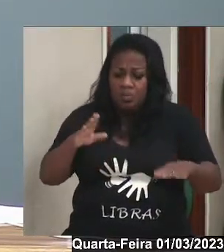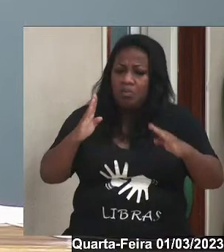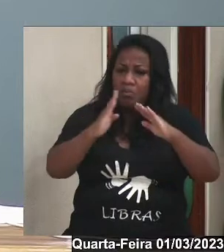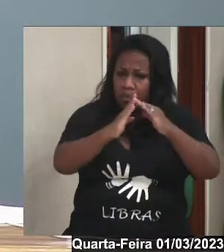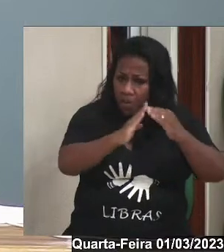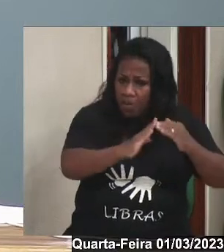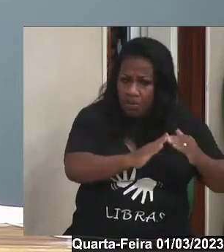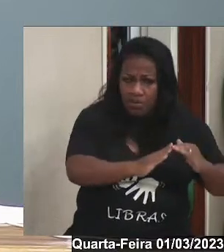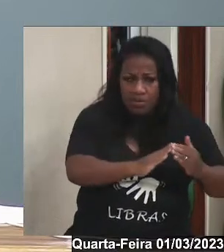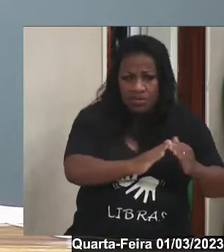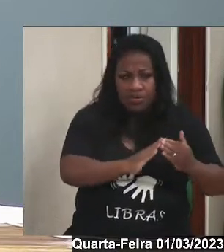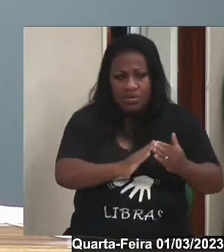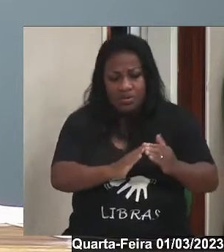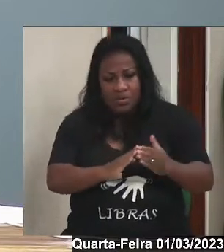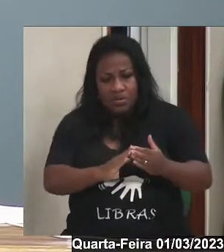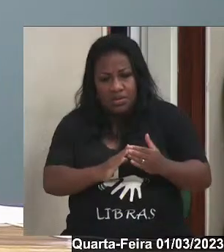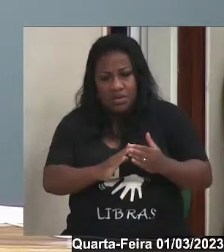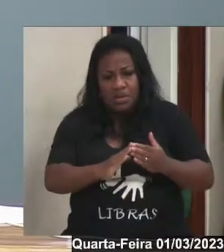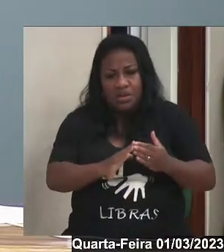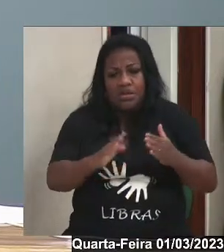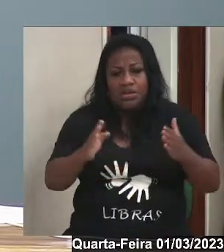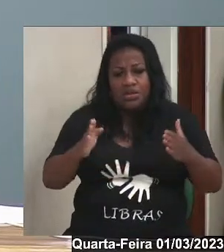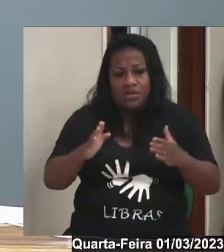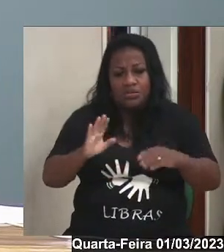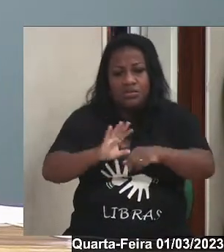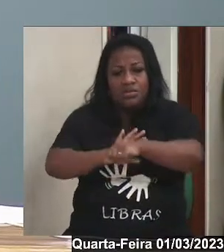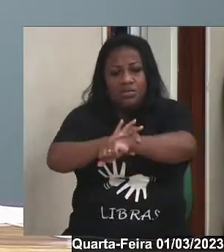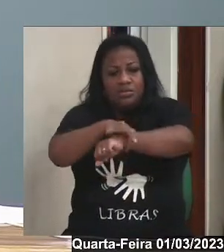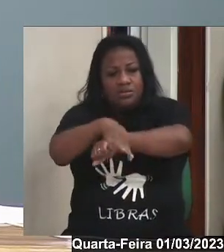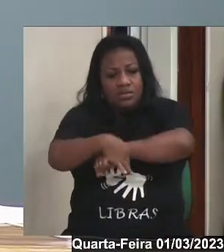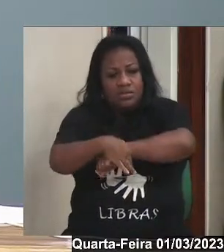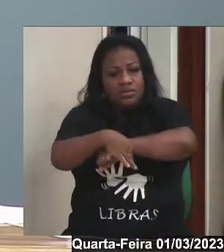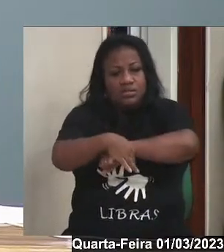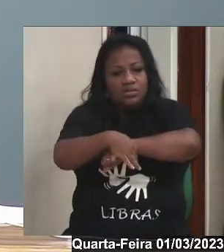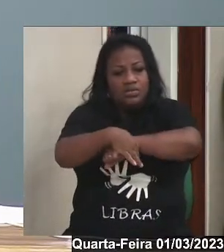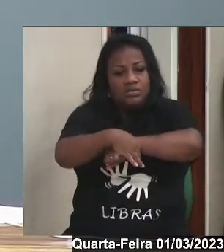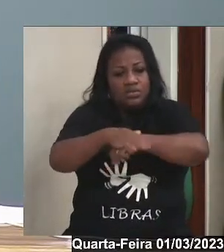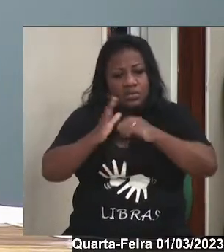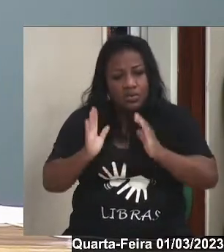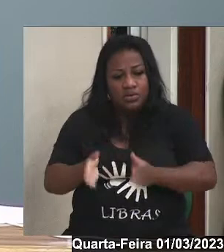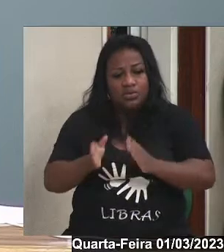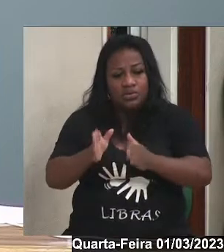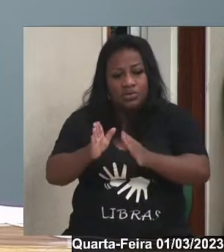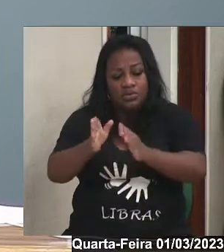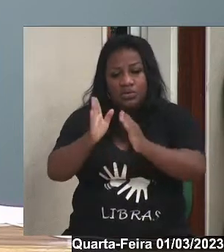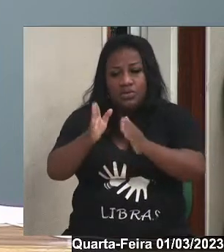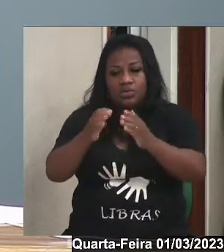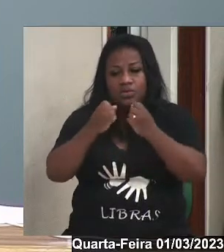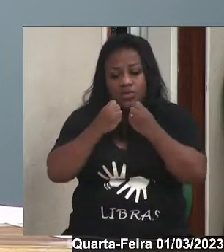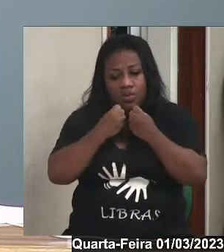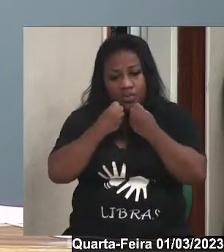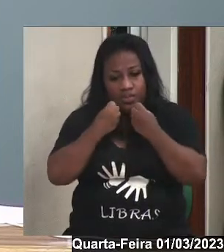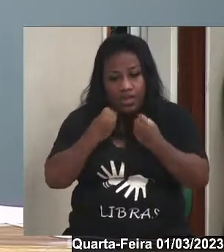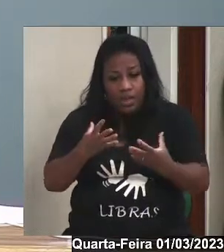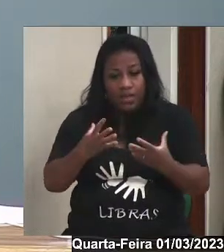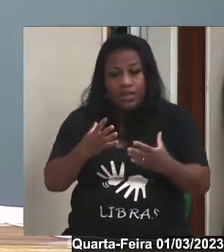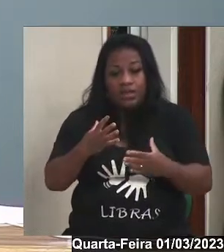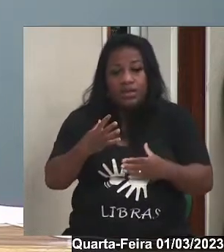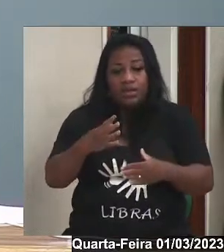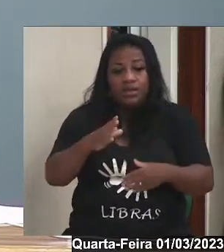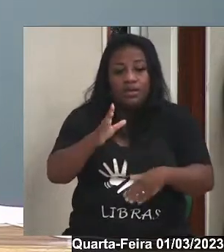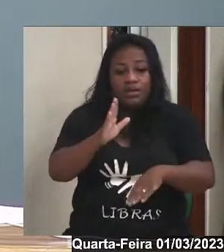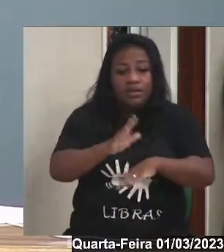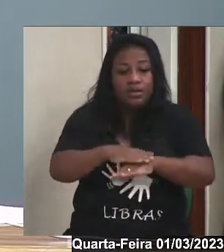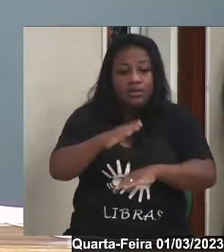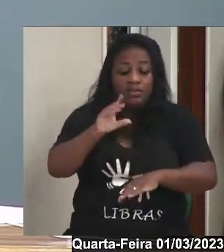comunidade, na favela Dois Palitos, luto muito para que as nossas crianças sigam o caminho do bem, que ele seja alguém na vida, né?